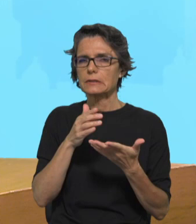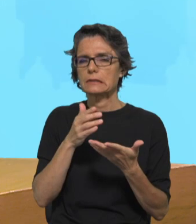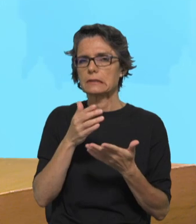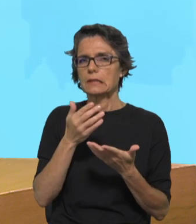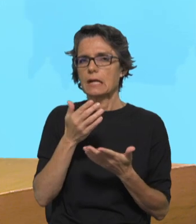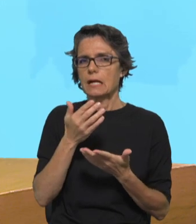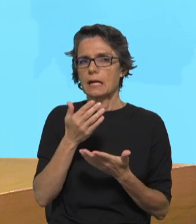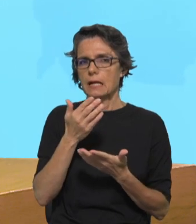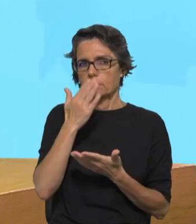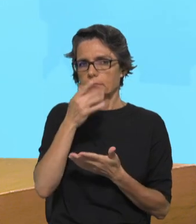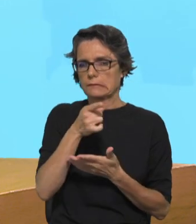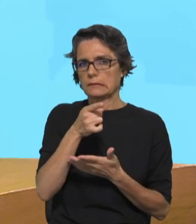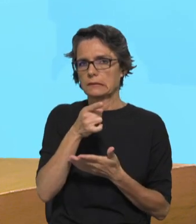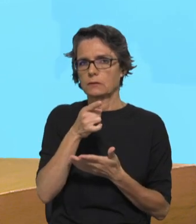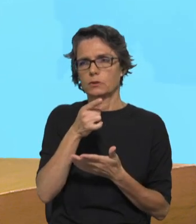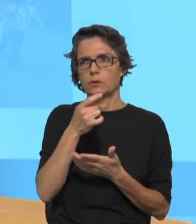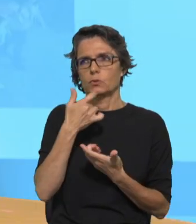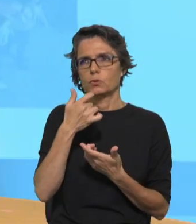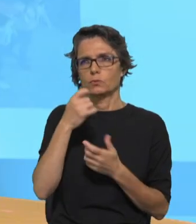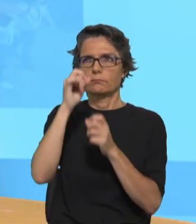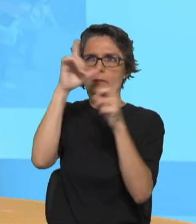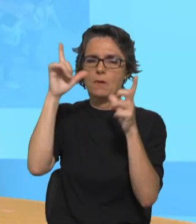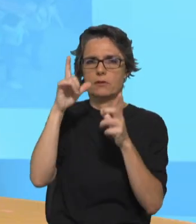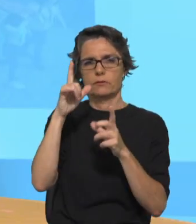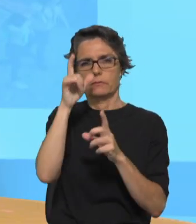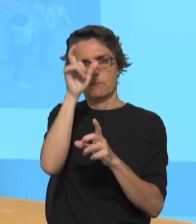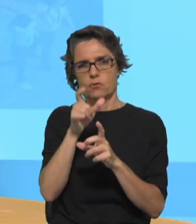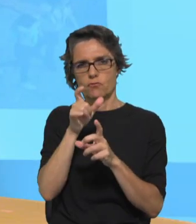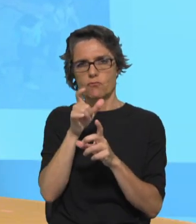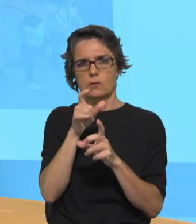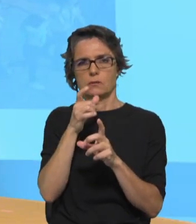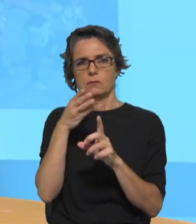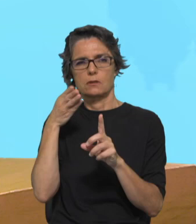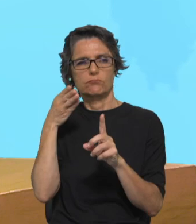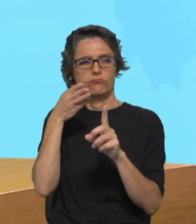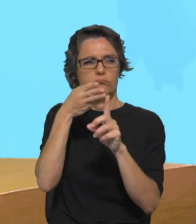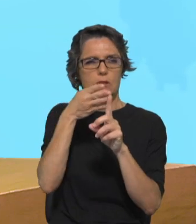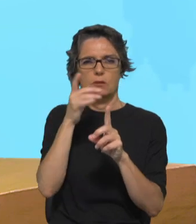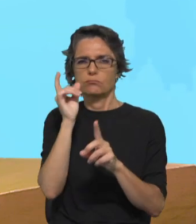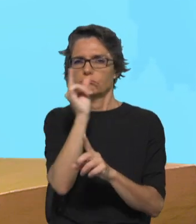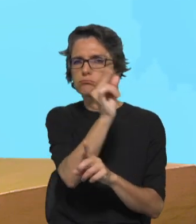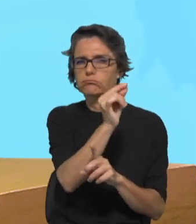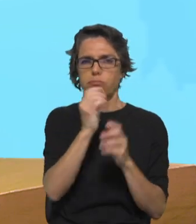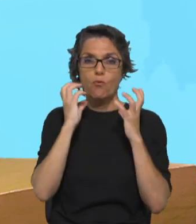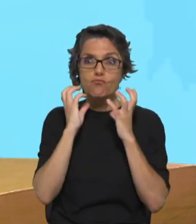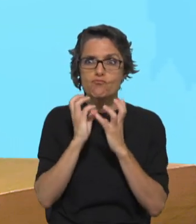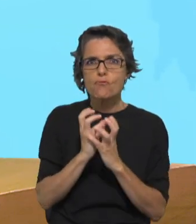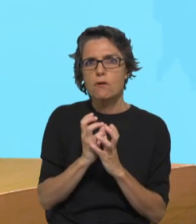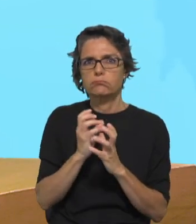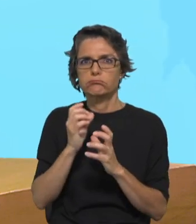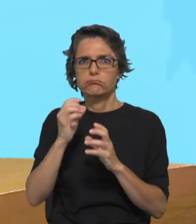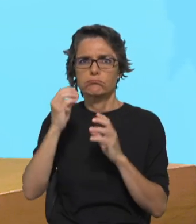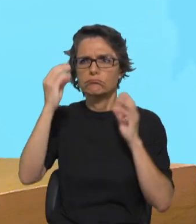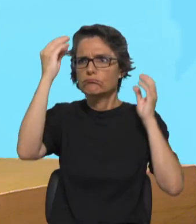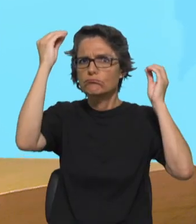ligada à figura clássica do missionário, não é? Aquele que partia para longe, aquele que tinha barbas grandes, que usava um chapéu